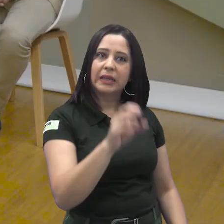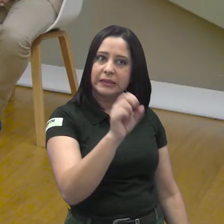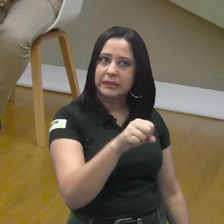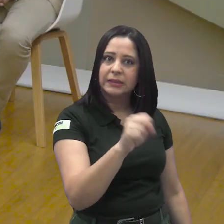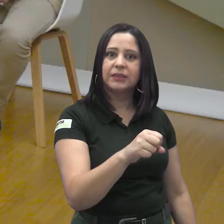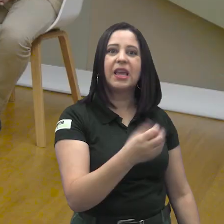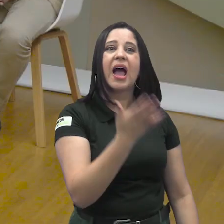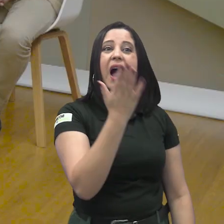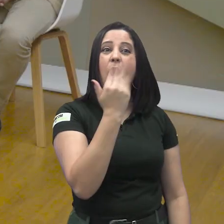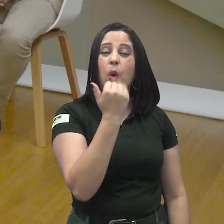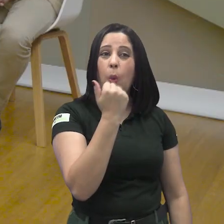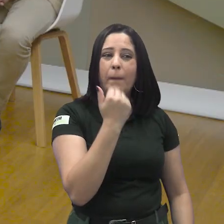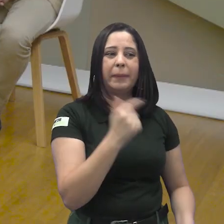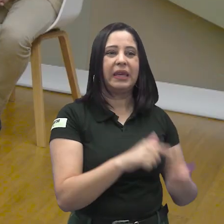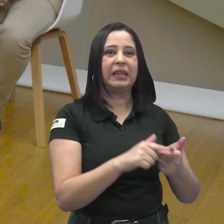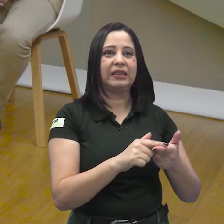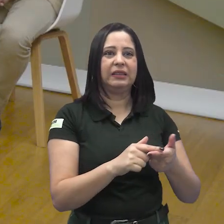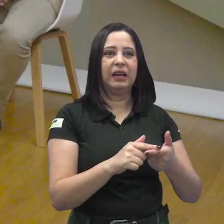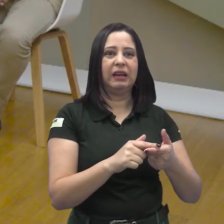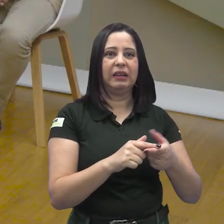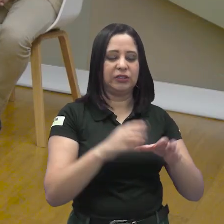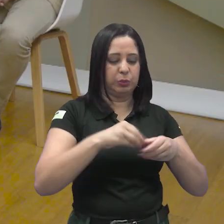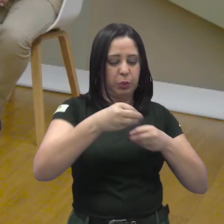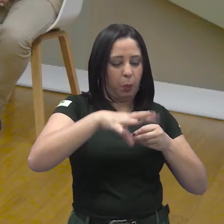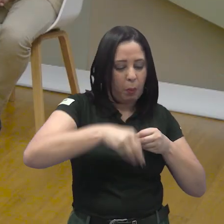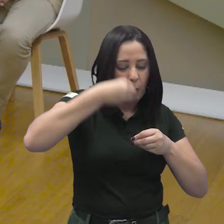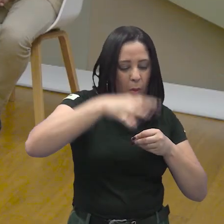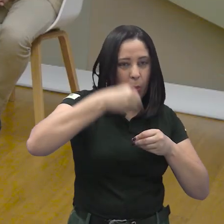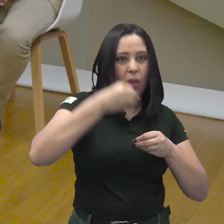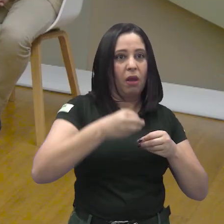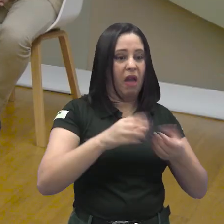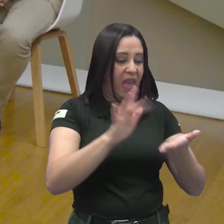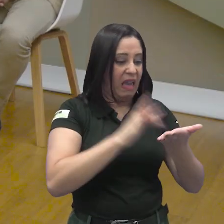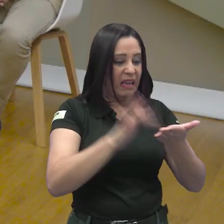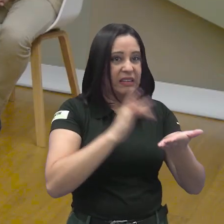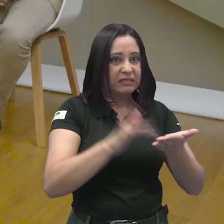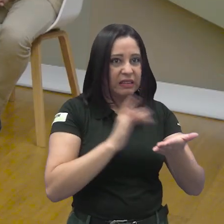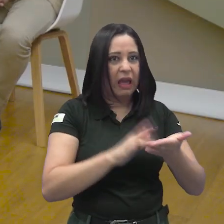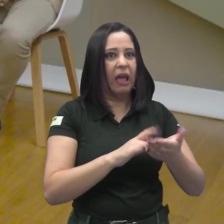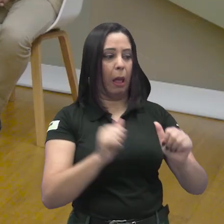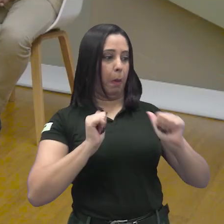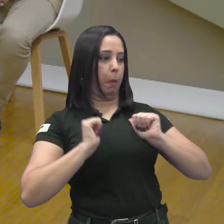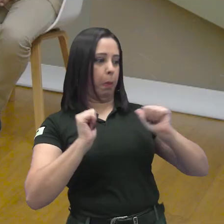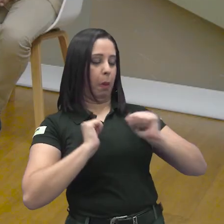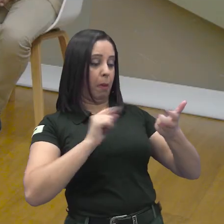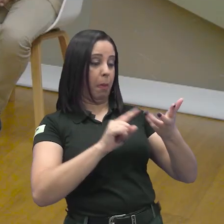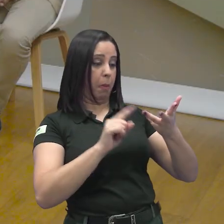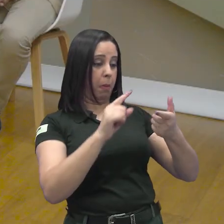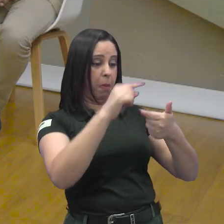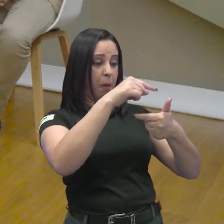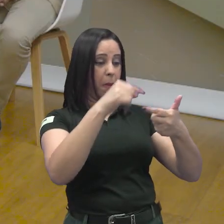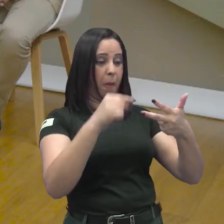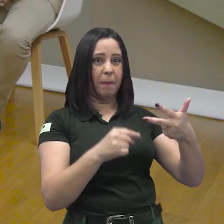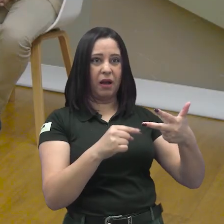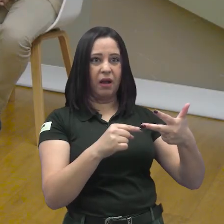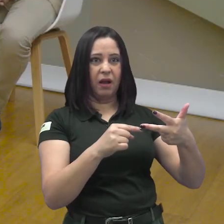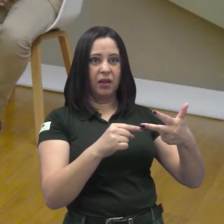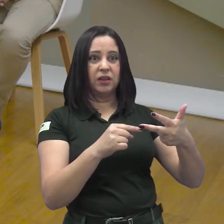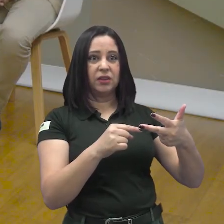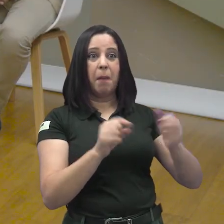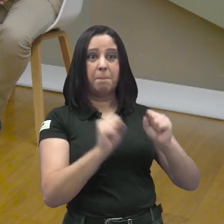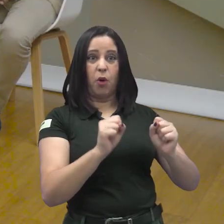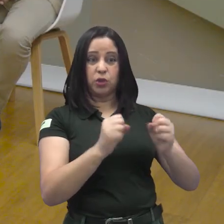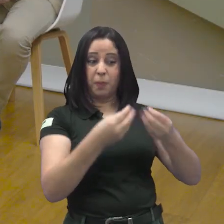Alimentação industrializada, telas, os próprios celulares e o sedentarismo, eu imagino então que são os principais inimigos aí da boa pressão.